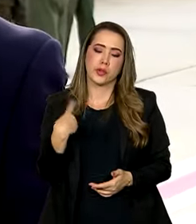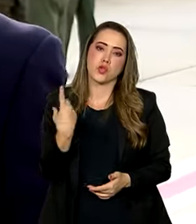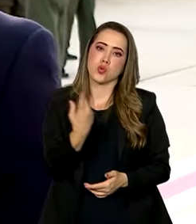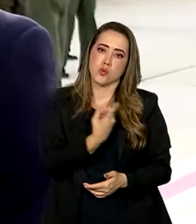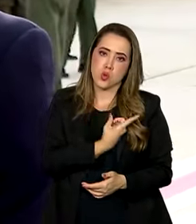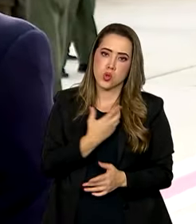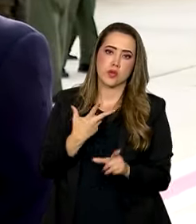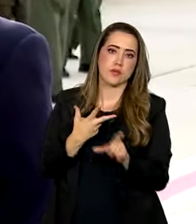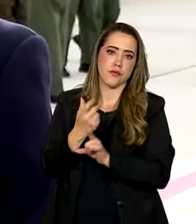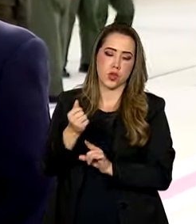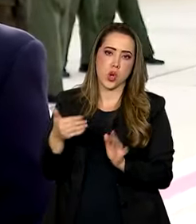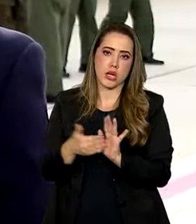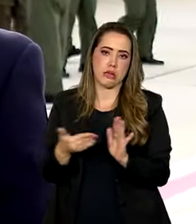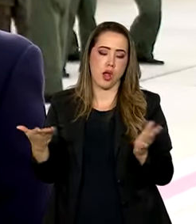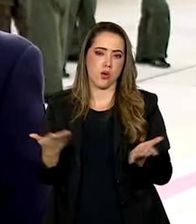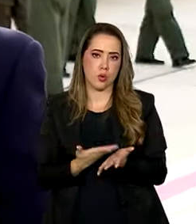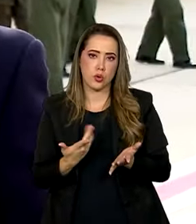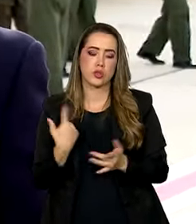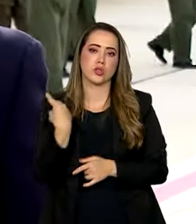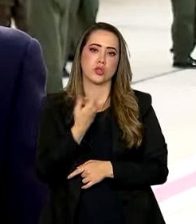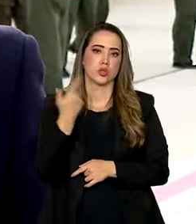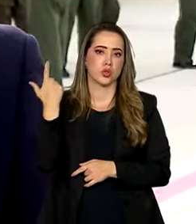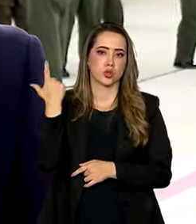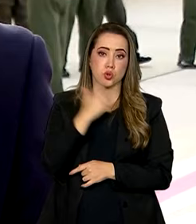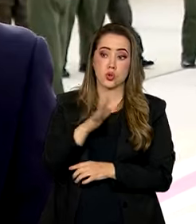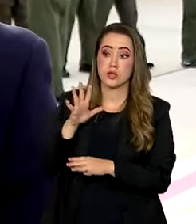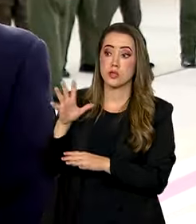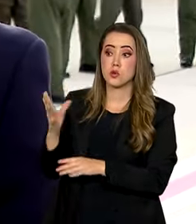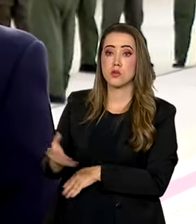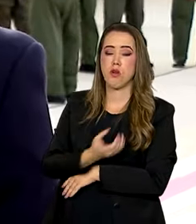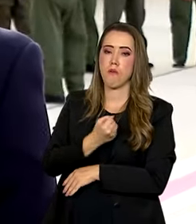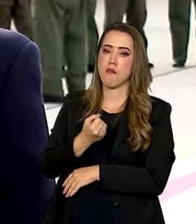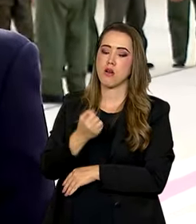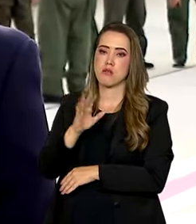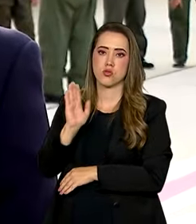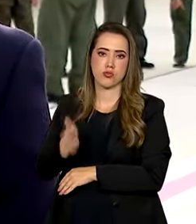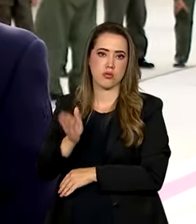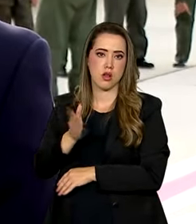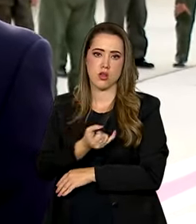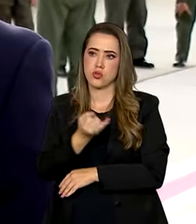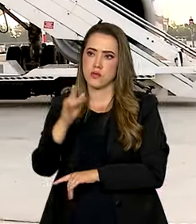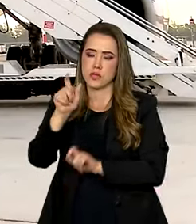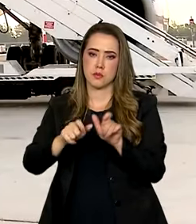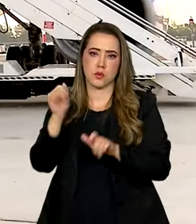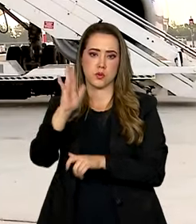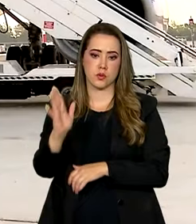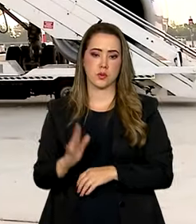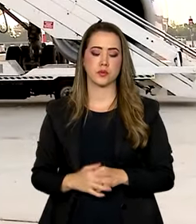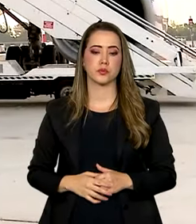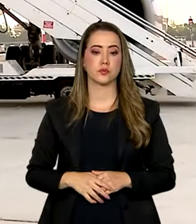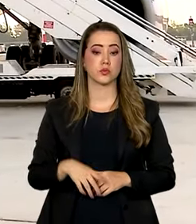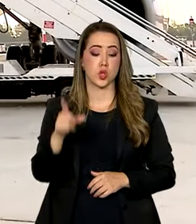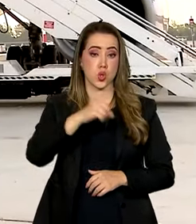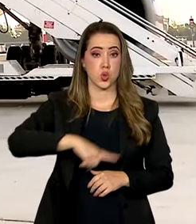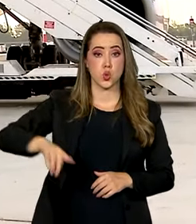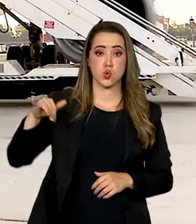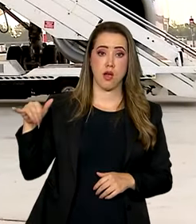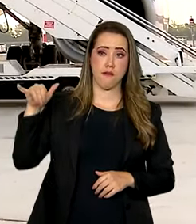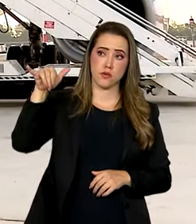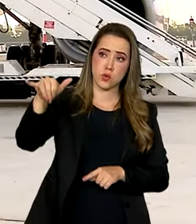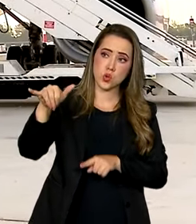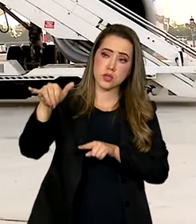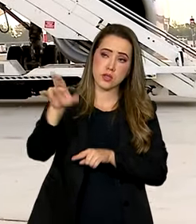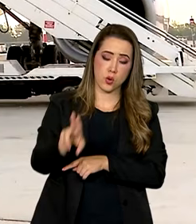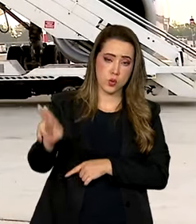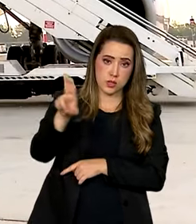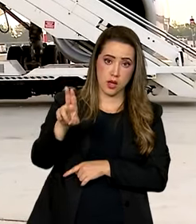para o nosso sucesso até agora, né, na missão. Conseguimos repatriar já vários brasileiros. De todos os aviões que estão sendo usados